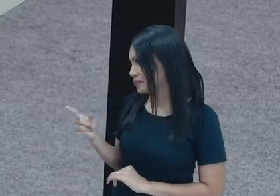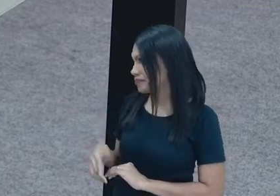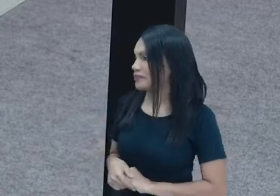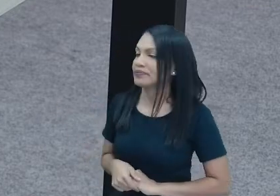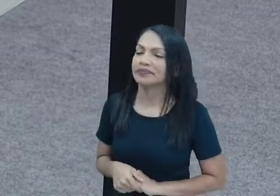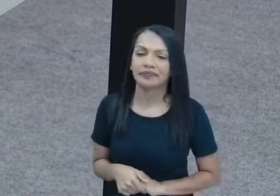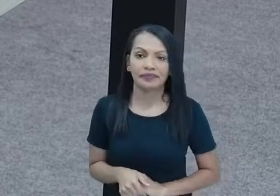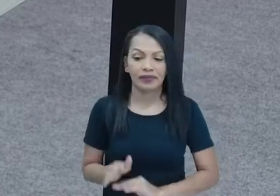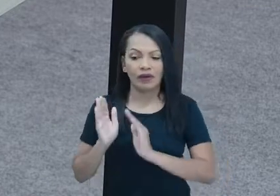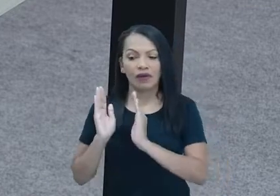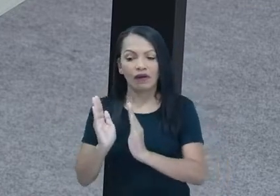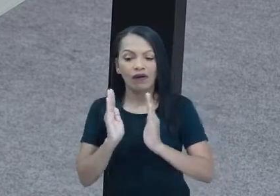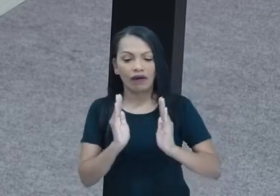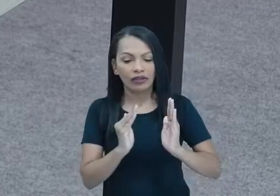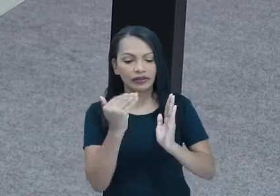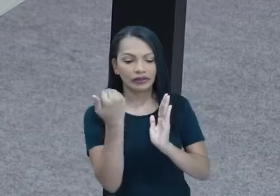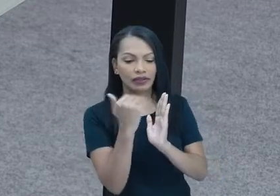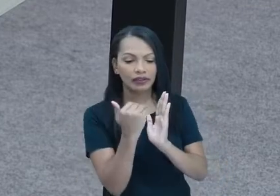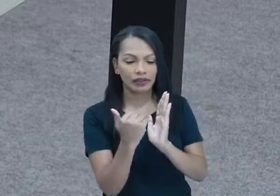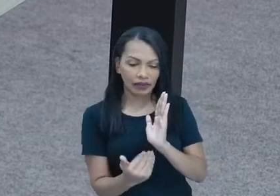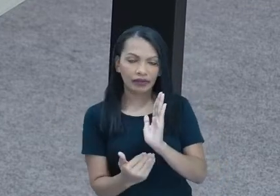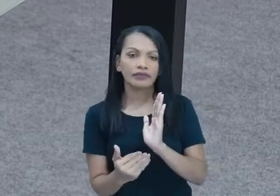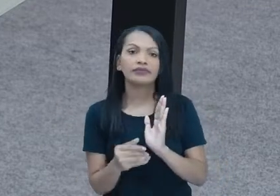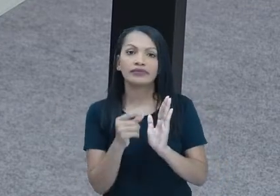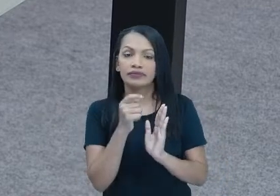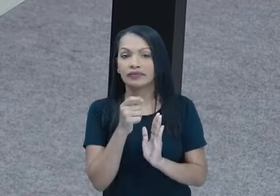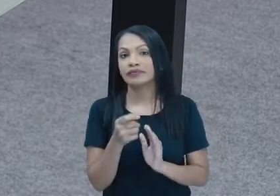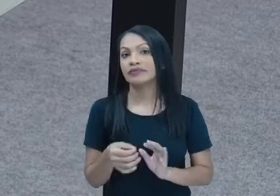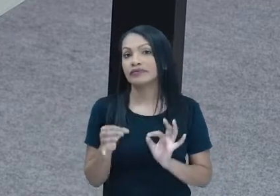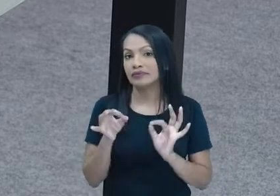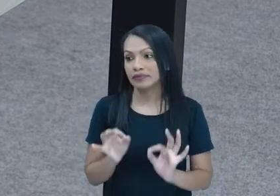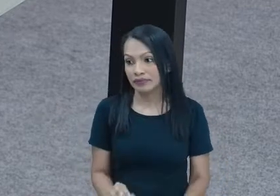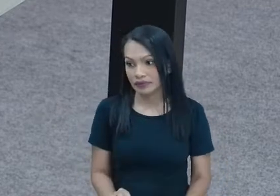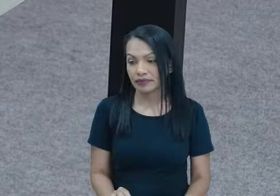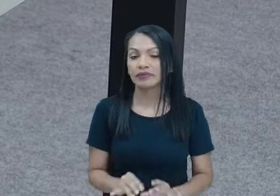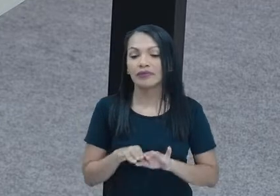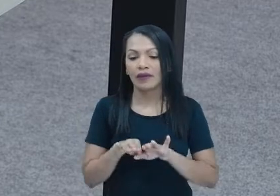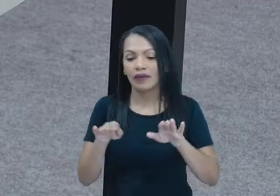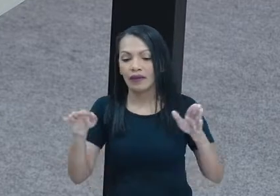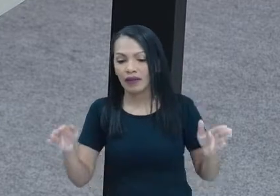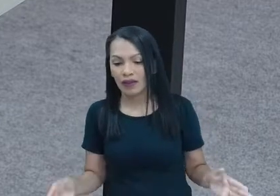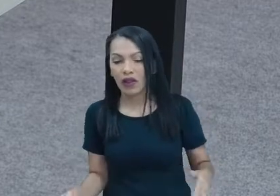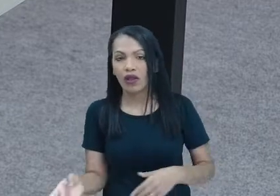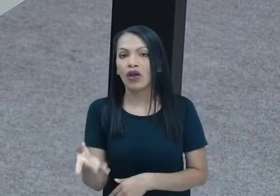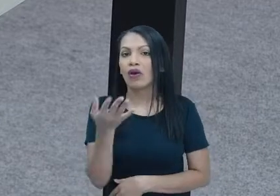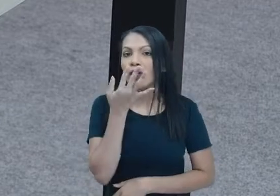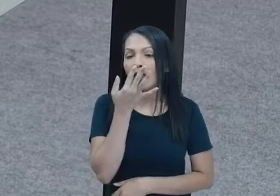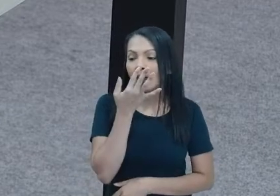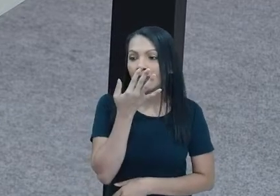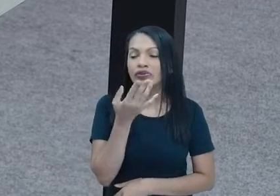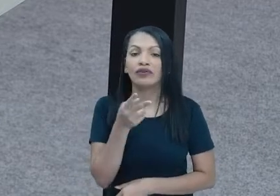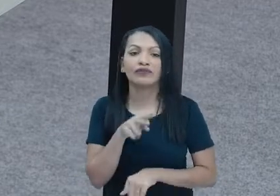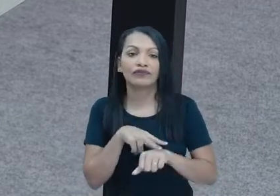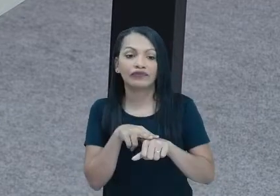uma ideia. Eu estou com palitos de picolé, certo? Em cima da minha mesa, nas cores verde e vermelho.